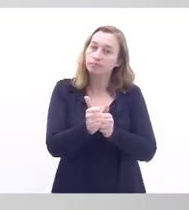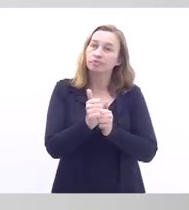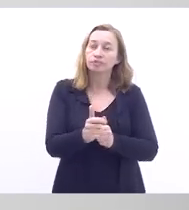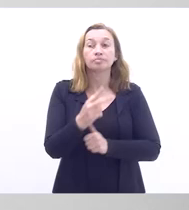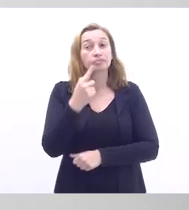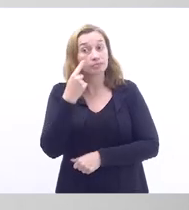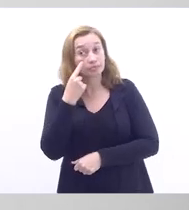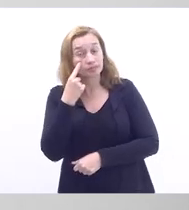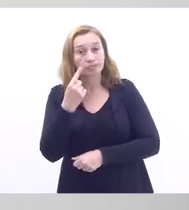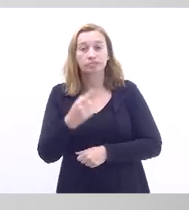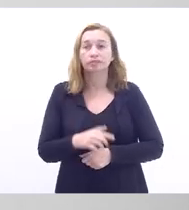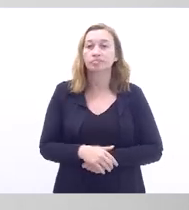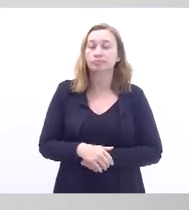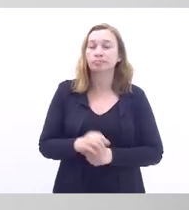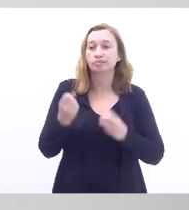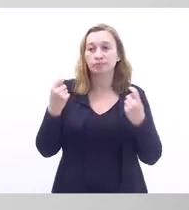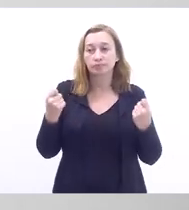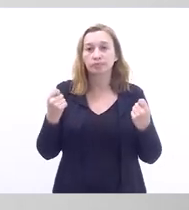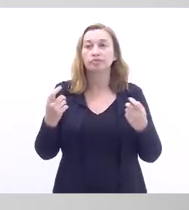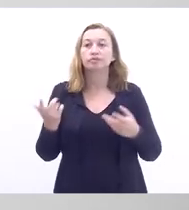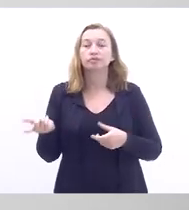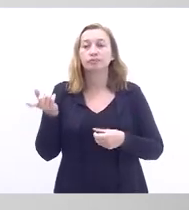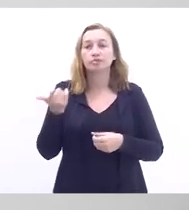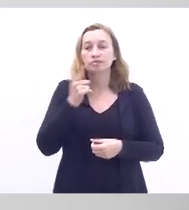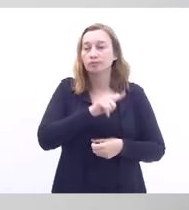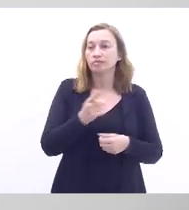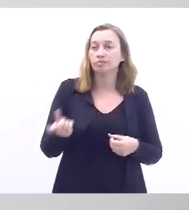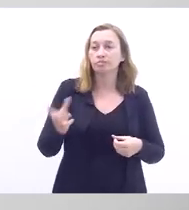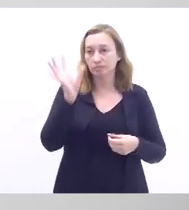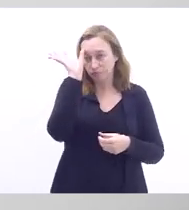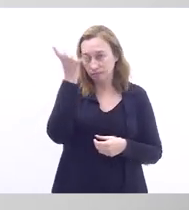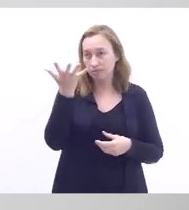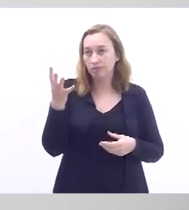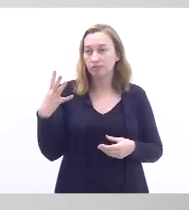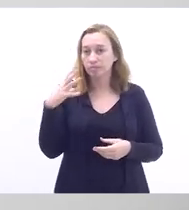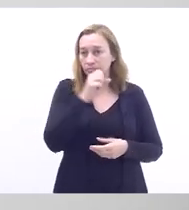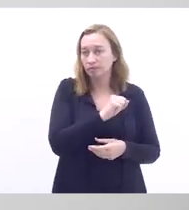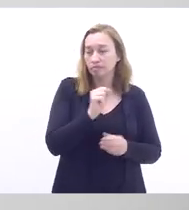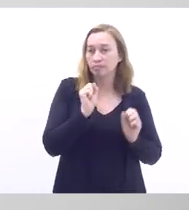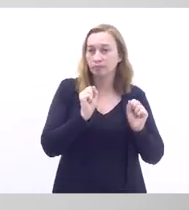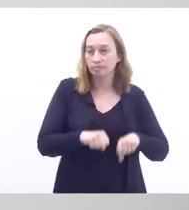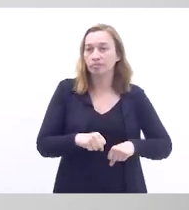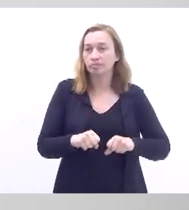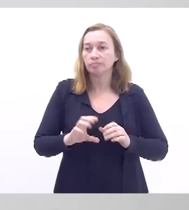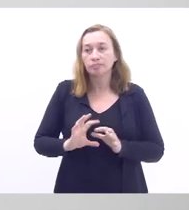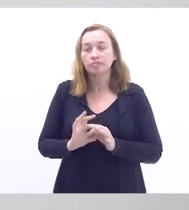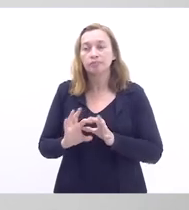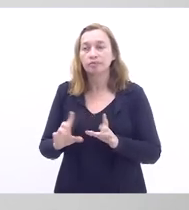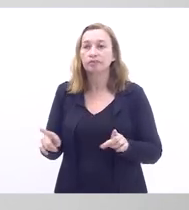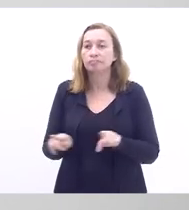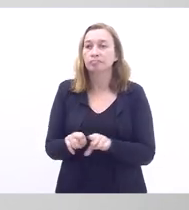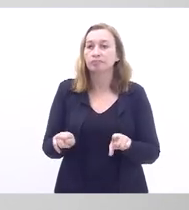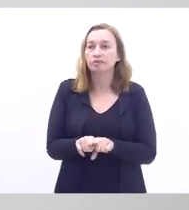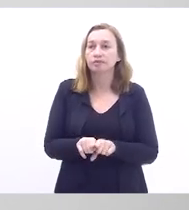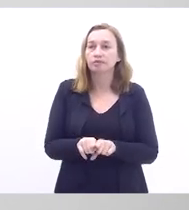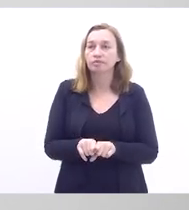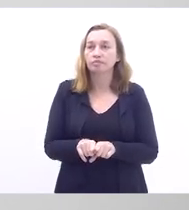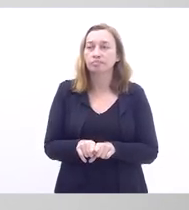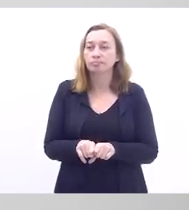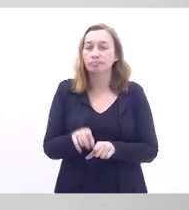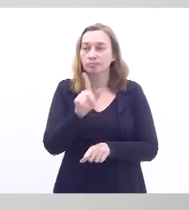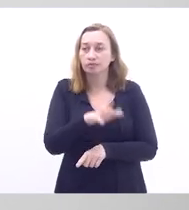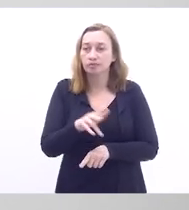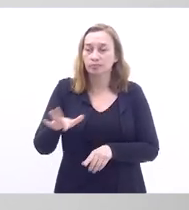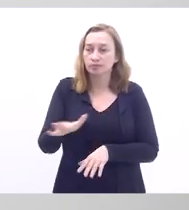perto Esperamos que consiga se resolvido o mais rápido possível e estamos abertos também é para